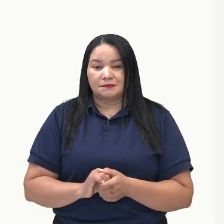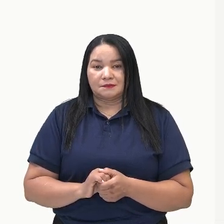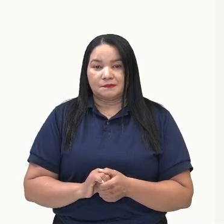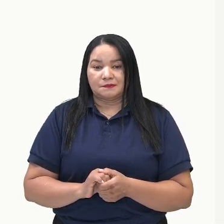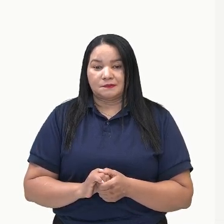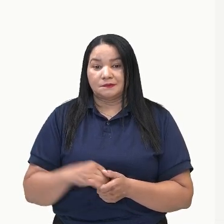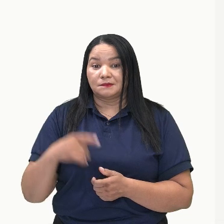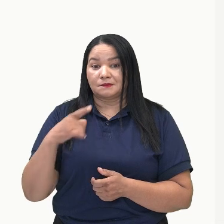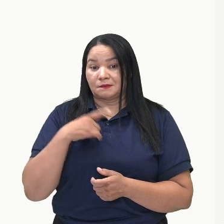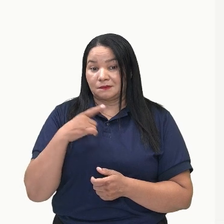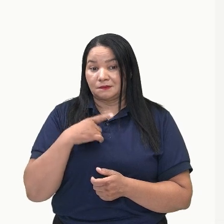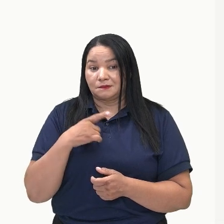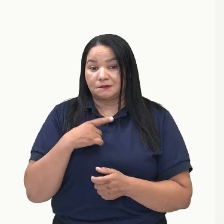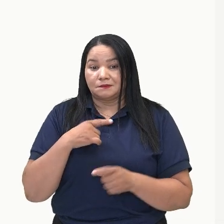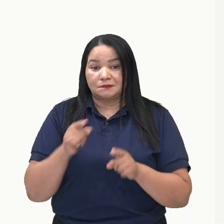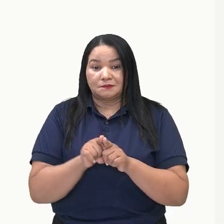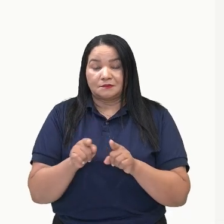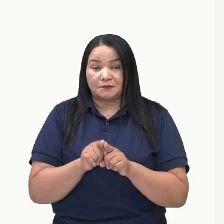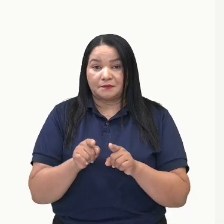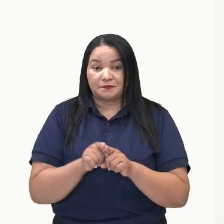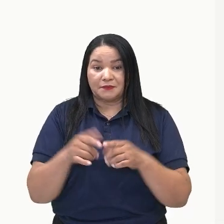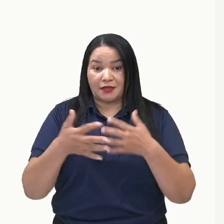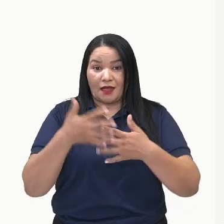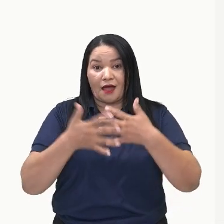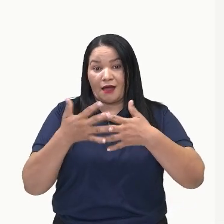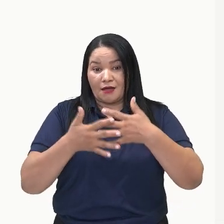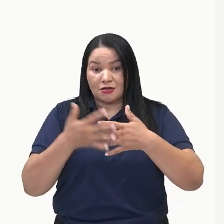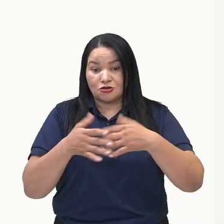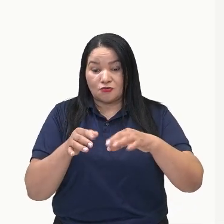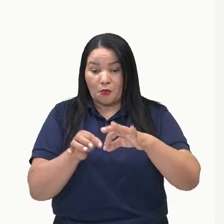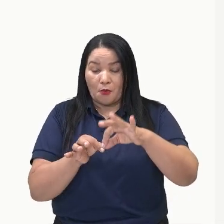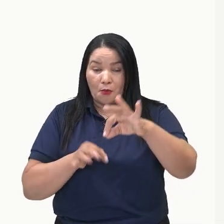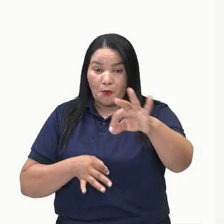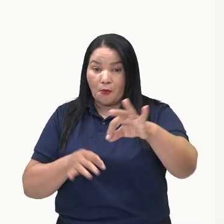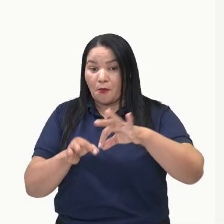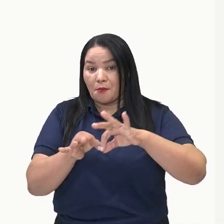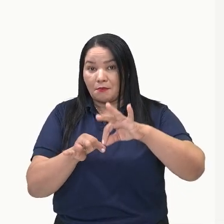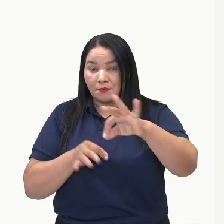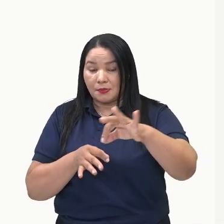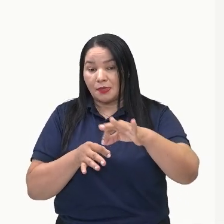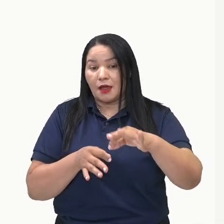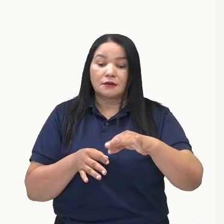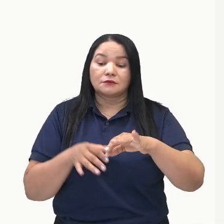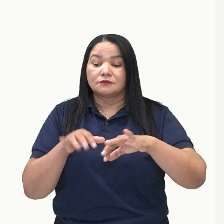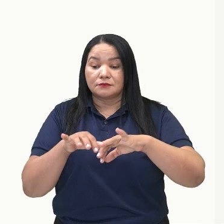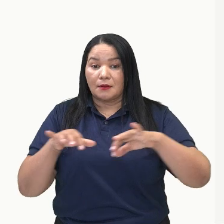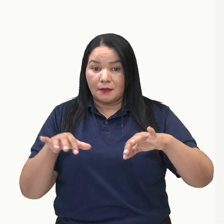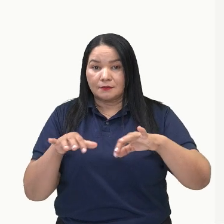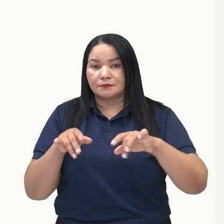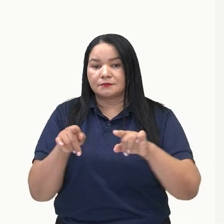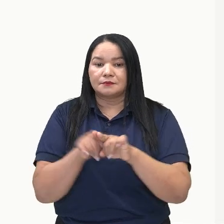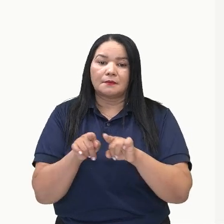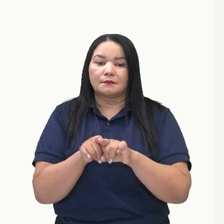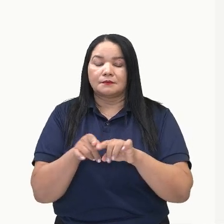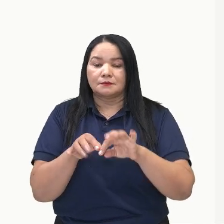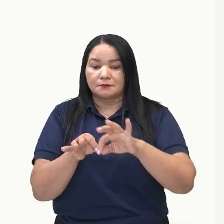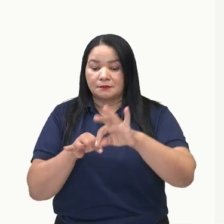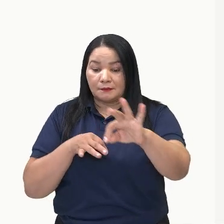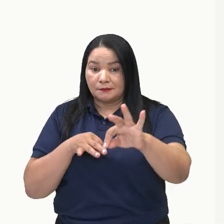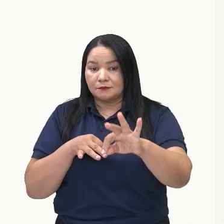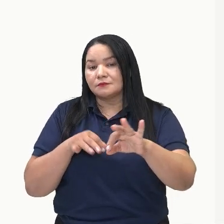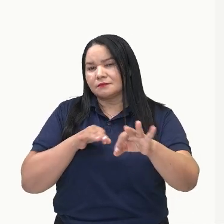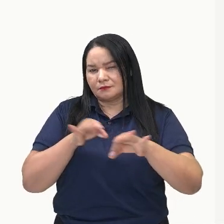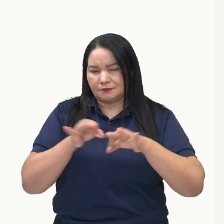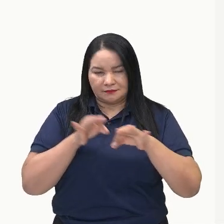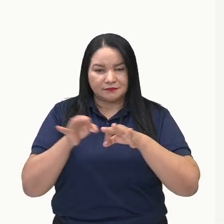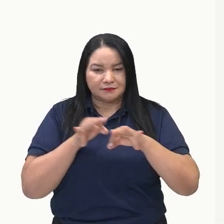a rede divisória, a área do fundo, aqui onde a gente vai fazer, vai ter todo o preparo ali,